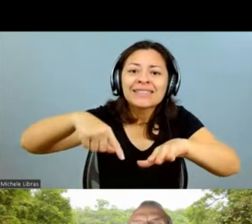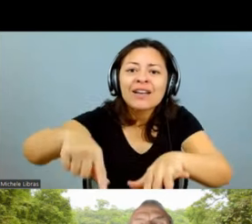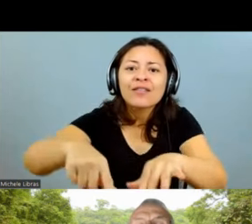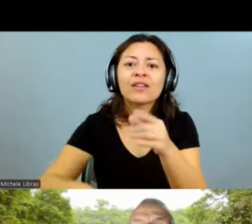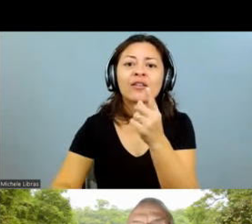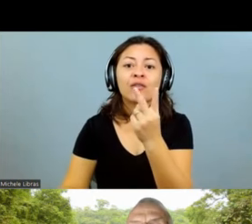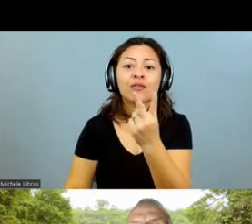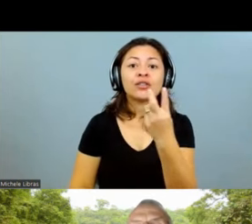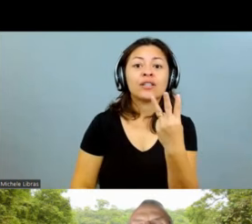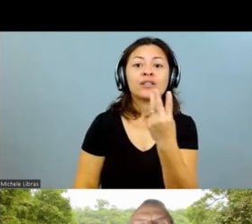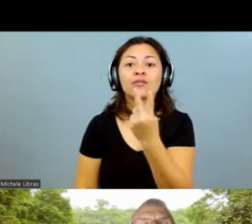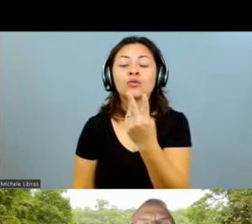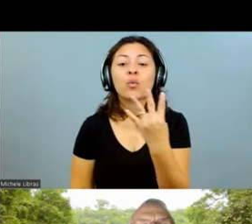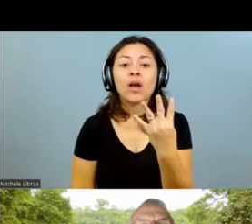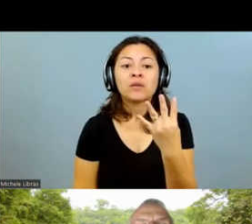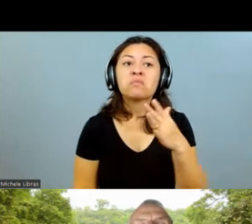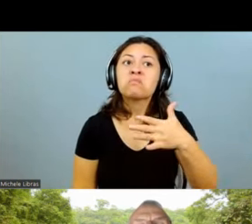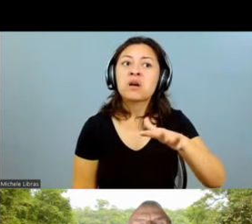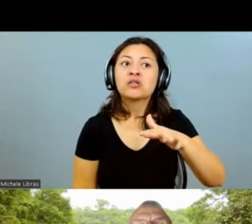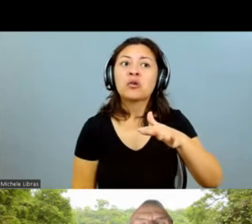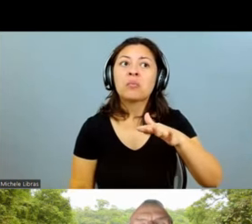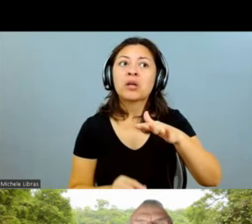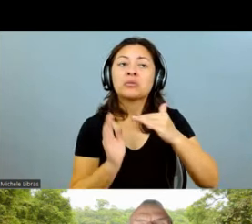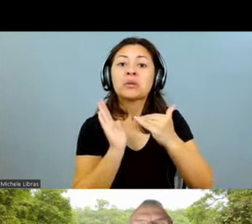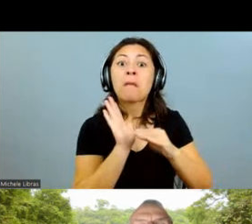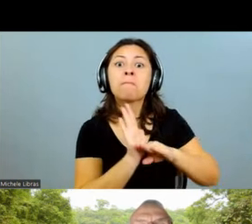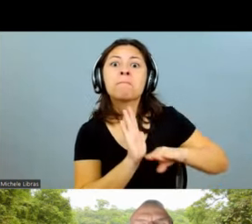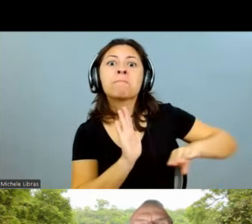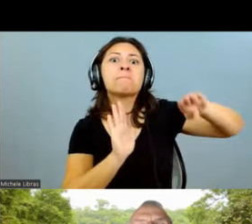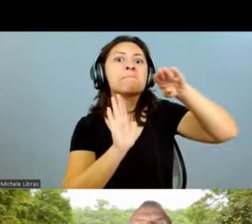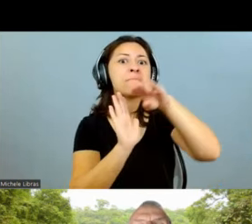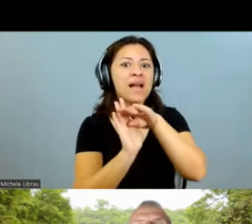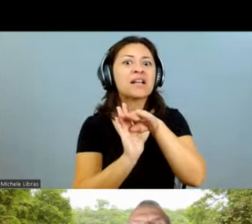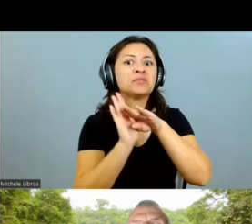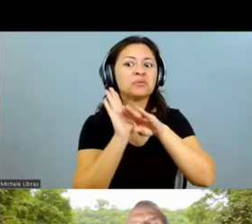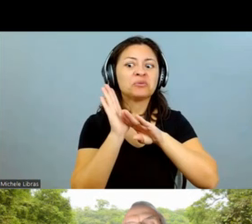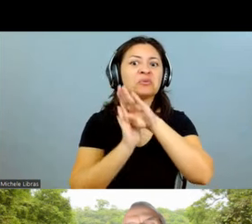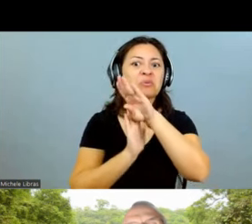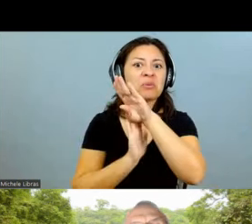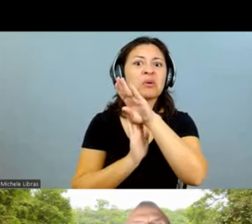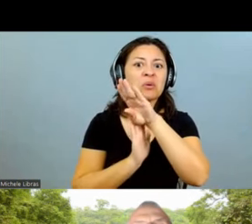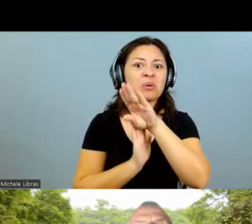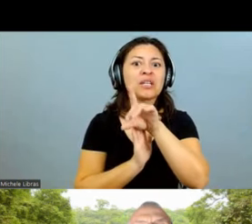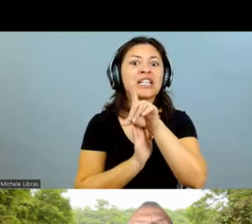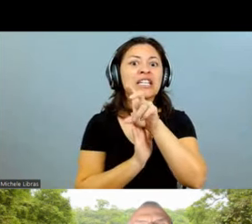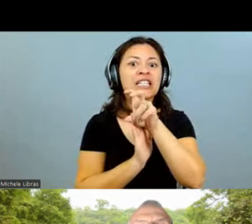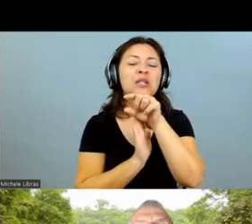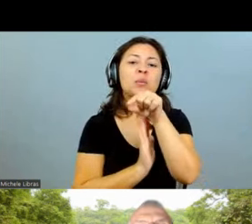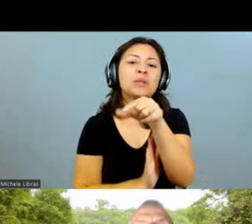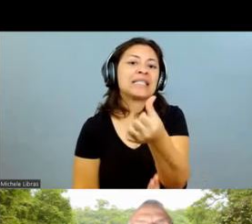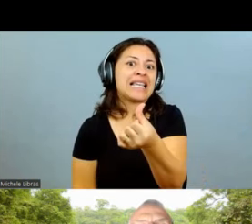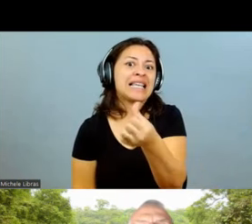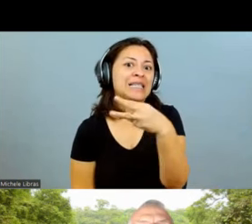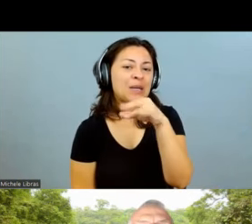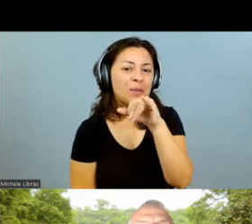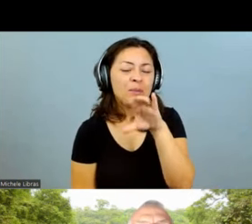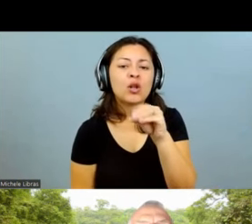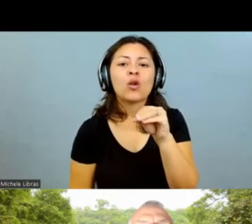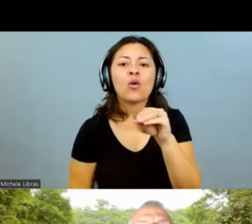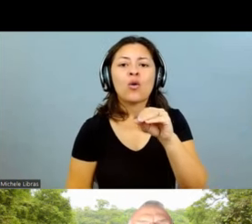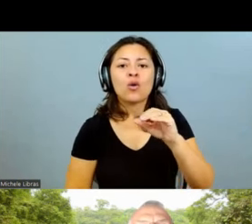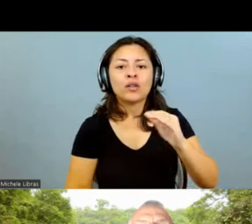produção superior ao consumo em aproximadamente 15.6 milhões de